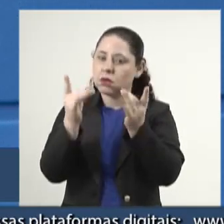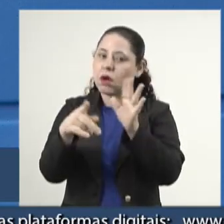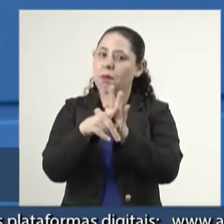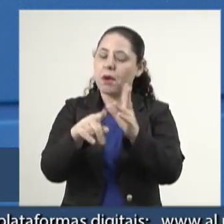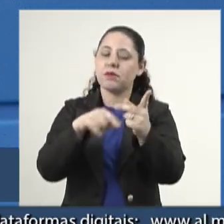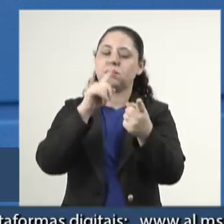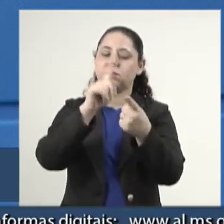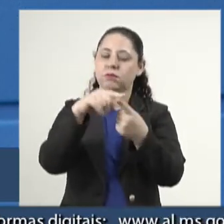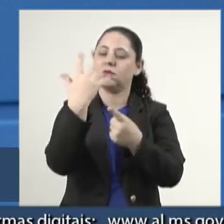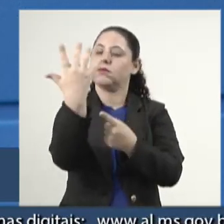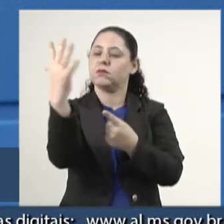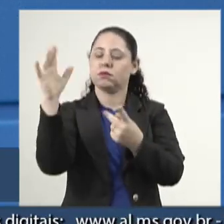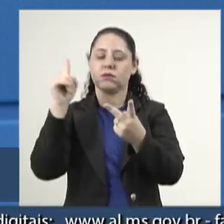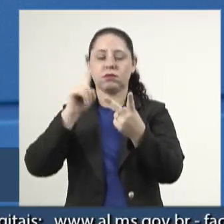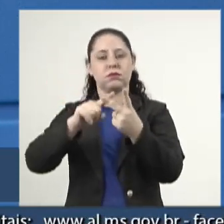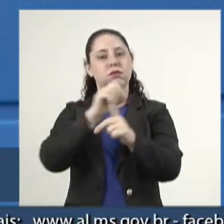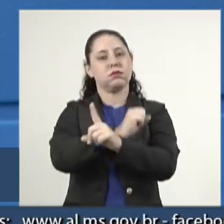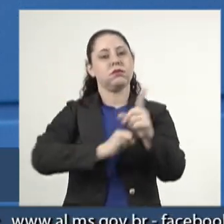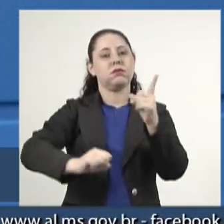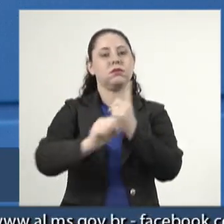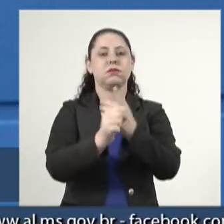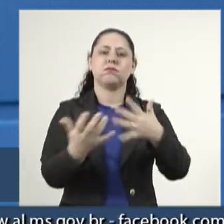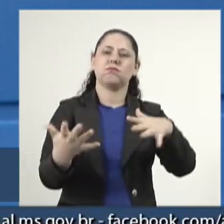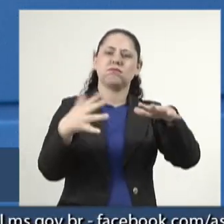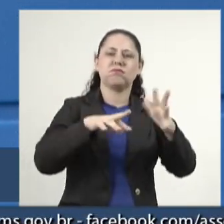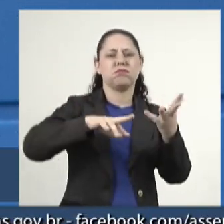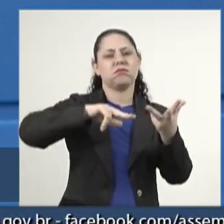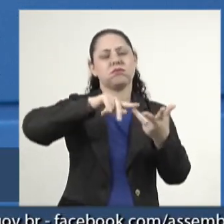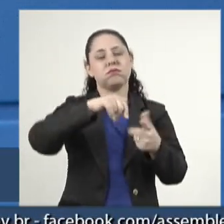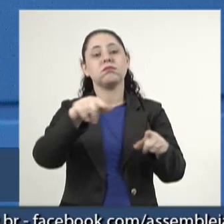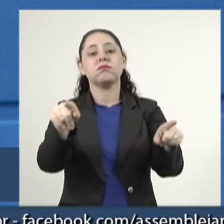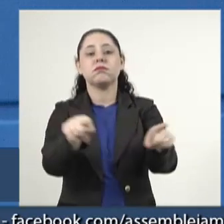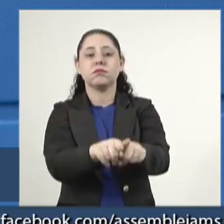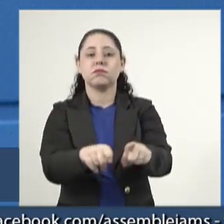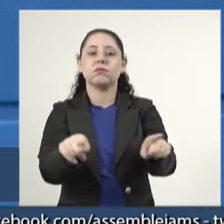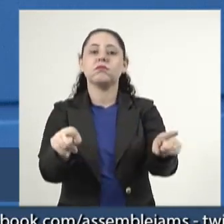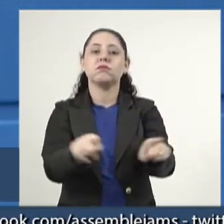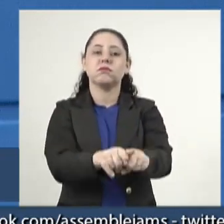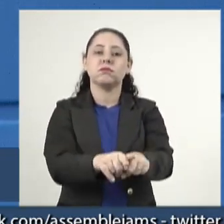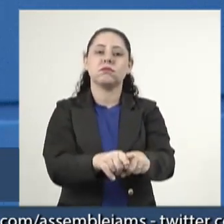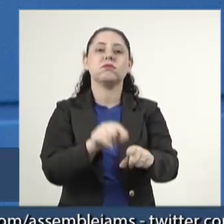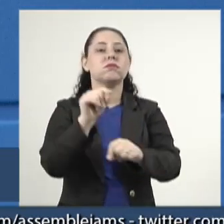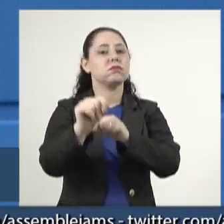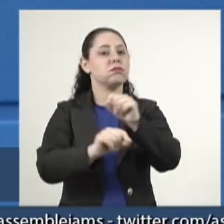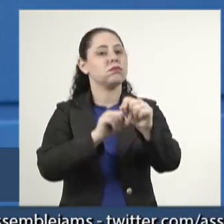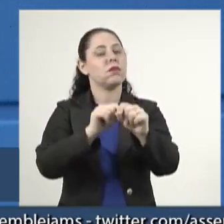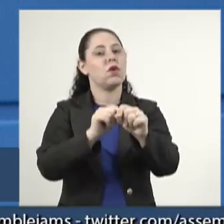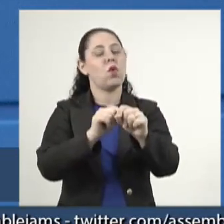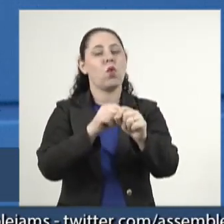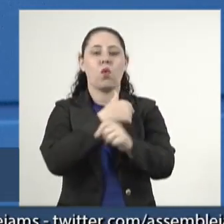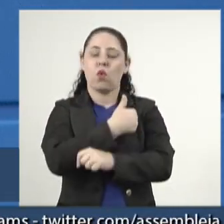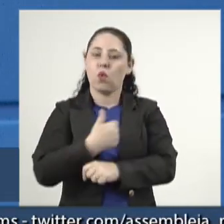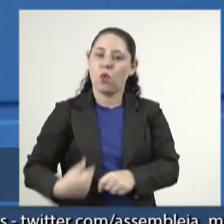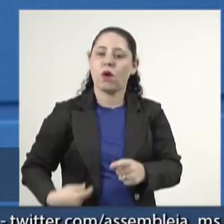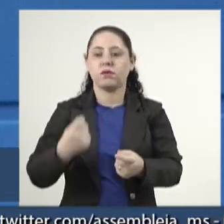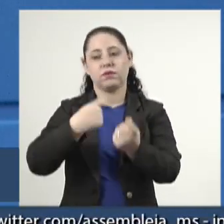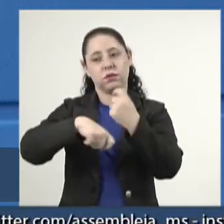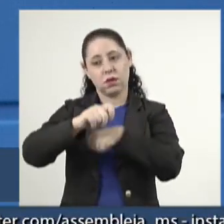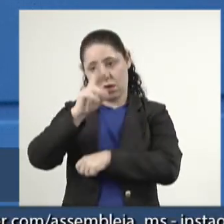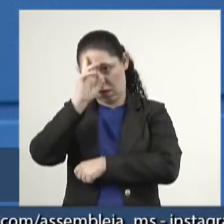questões ambientais, sociais, inclusão e, inclusive, né, a questão de governança das